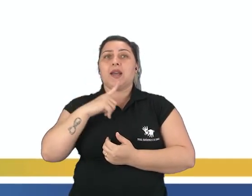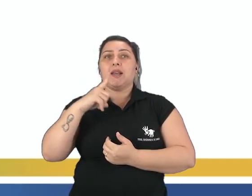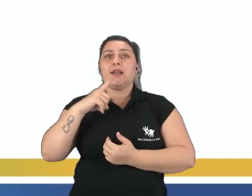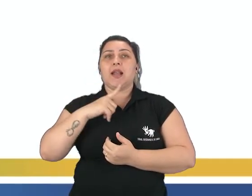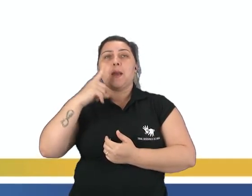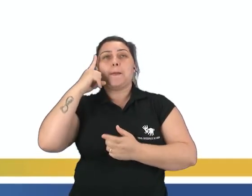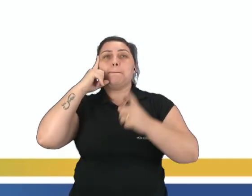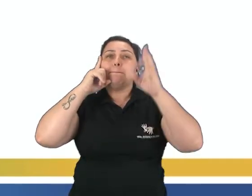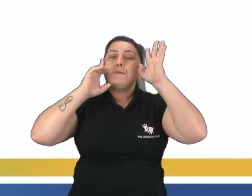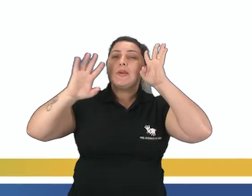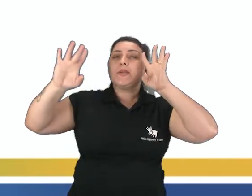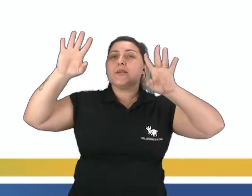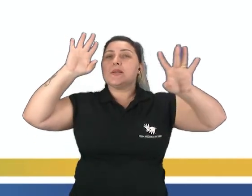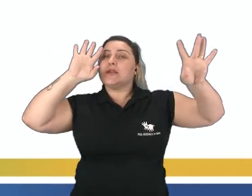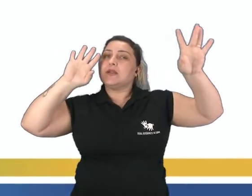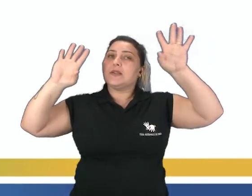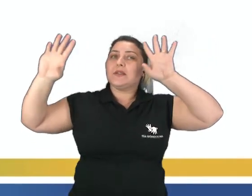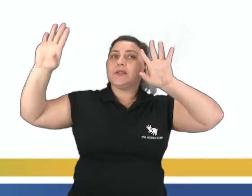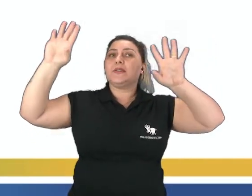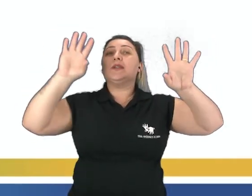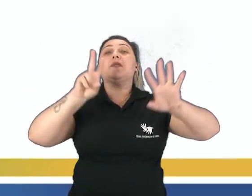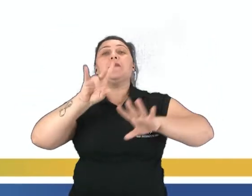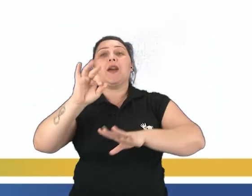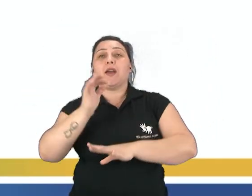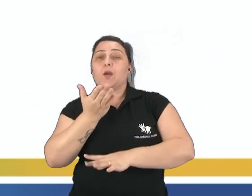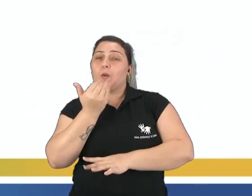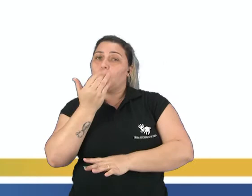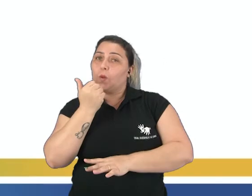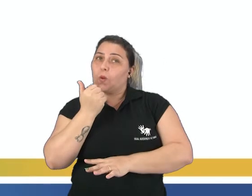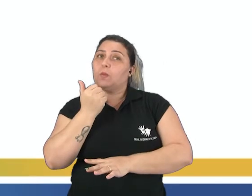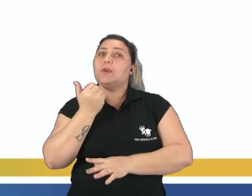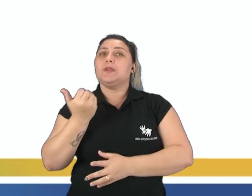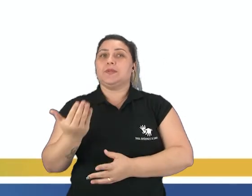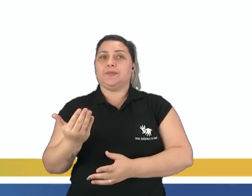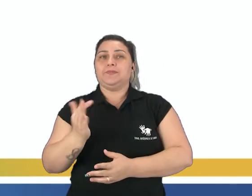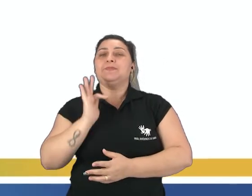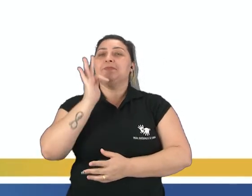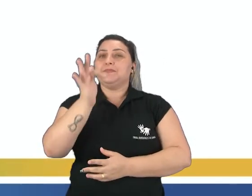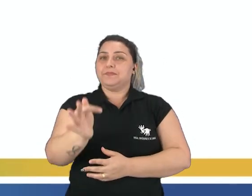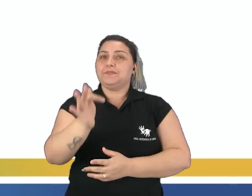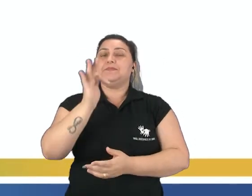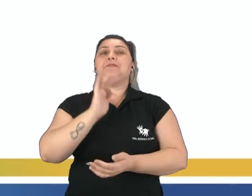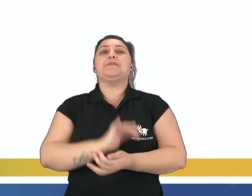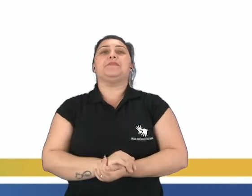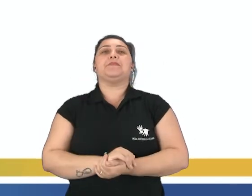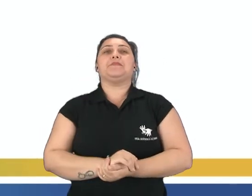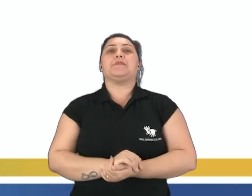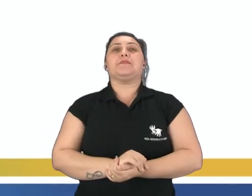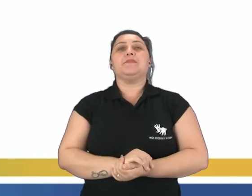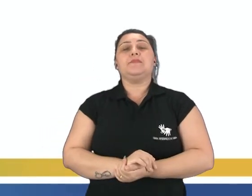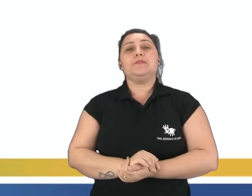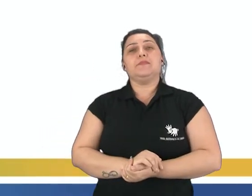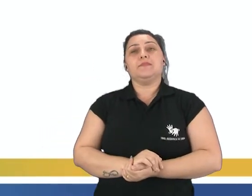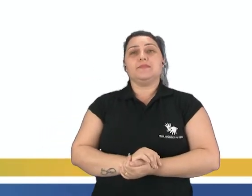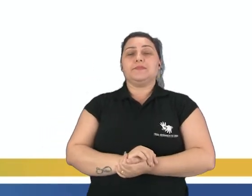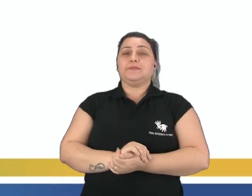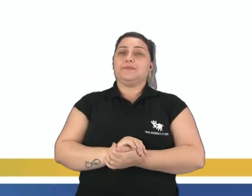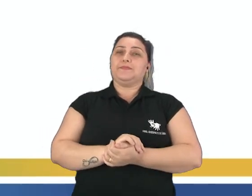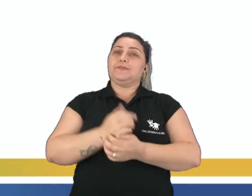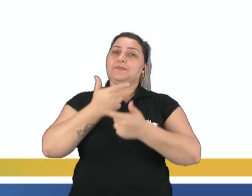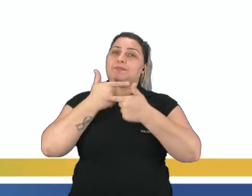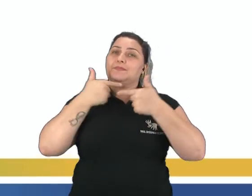está imaginando, né? Que ele vai comer algo muito grande, né? Então, ali está proporcionando, né,